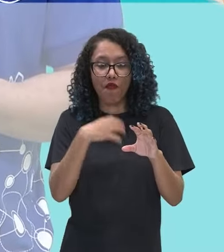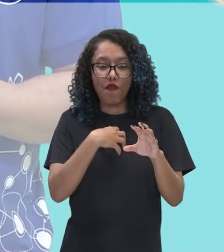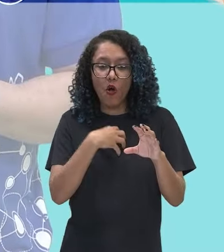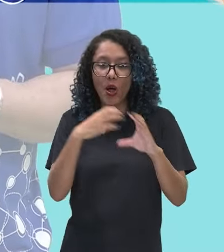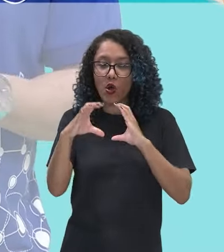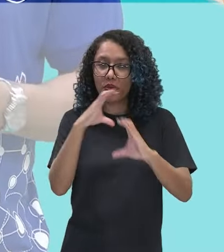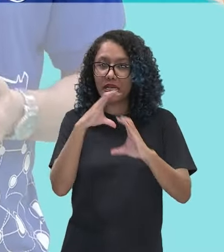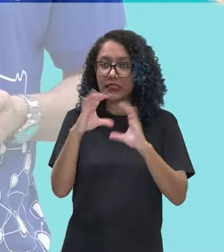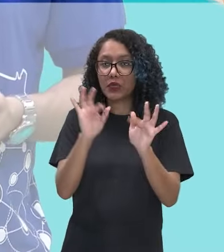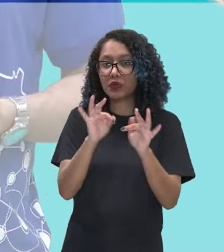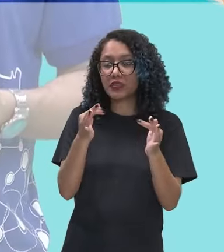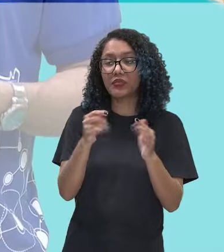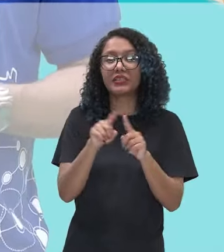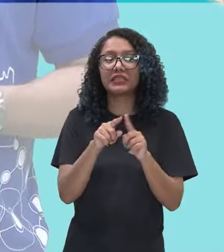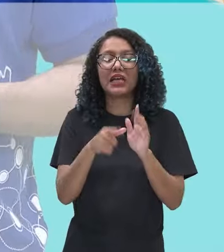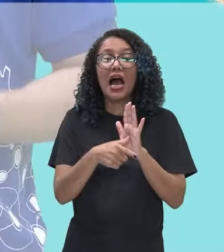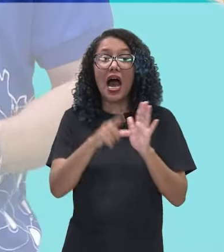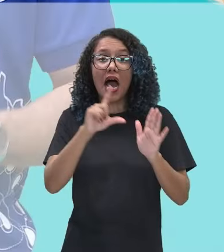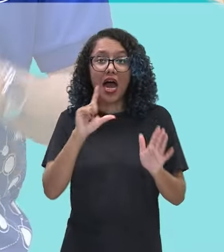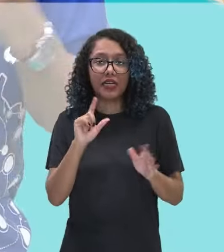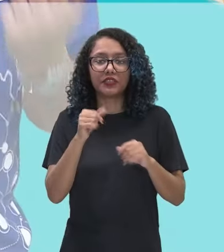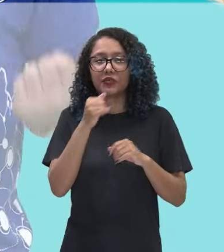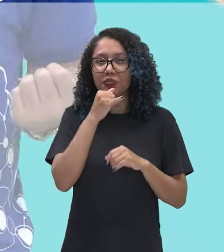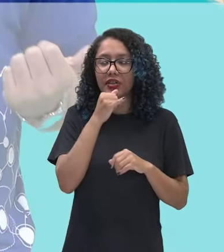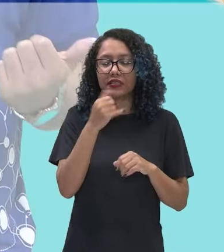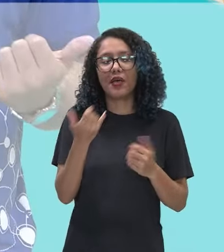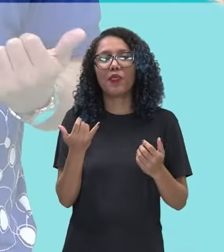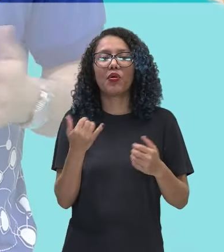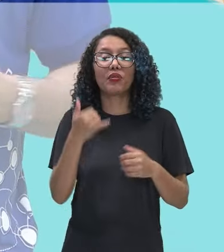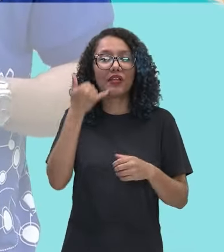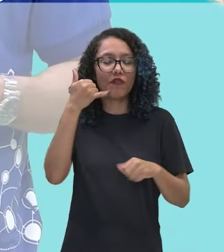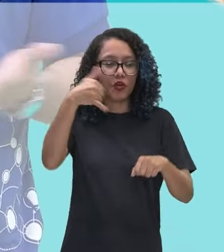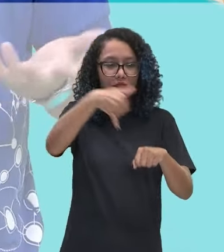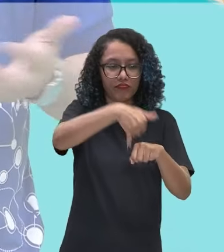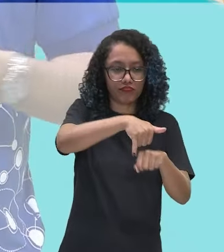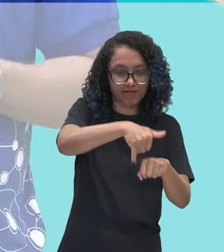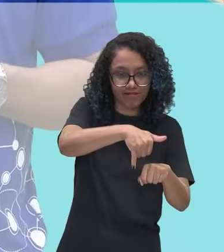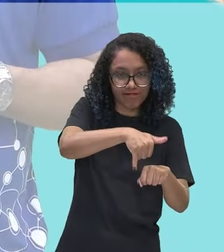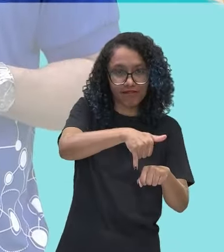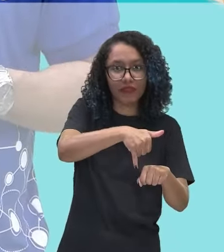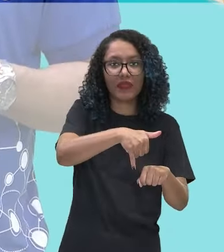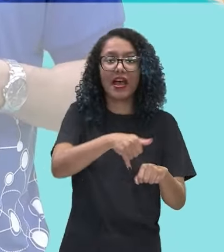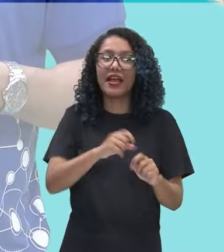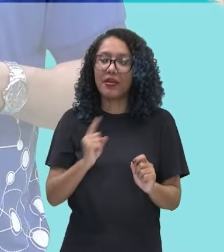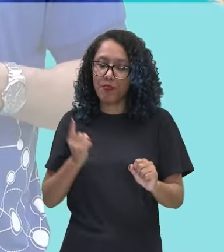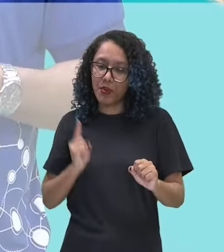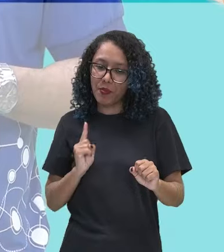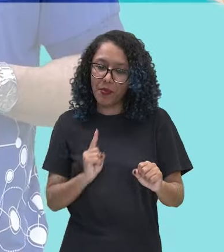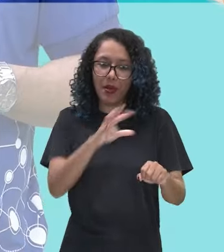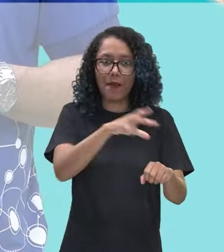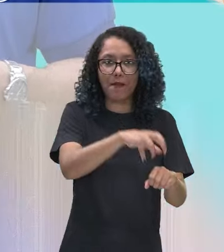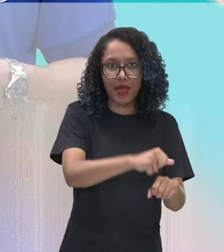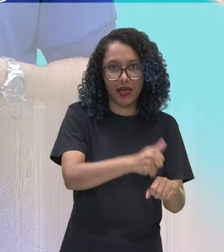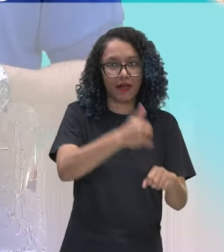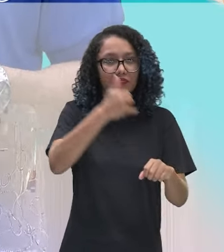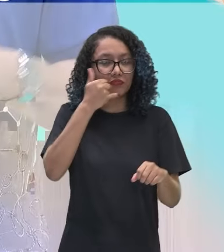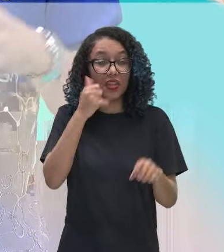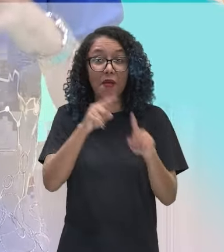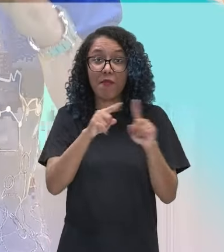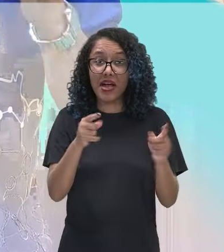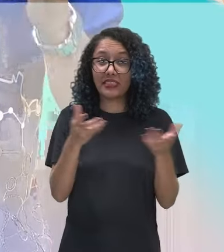o telefone tocava, você tinha que sair de onde você estava para ir até o telefone. Hoje o telefone acompanha você ali ao mesmo tempo que está na